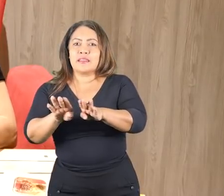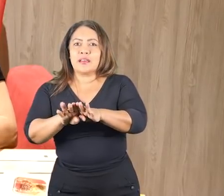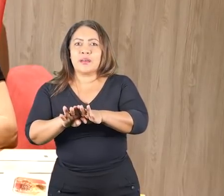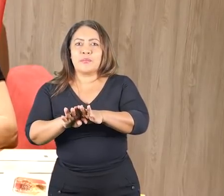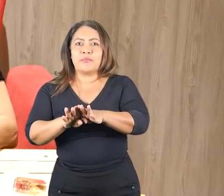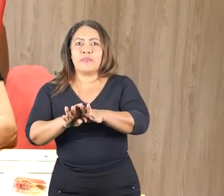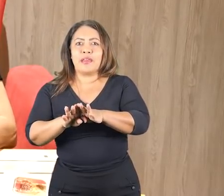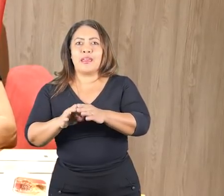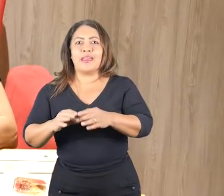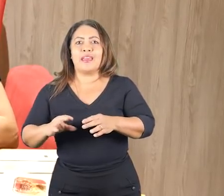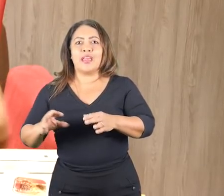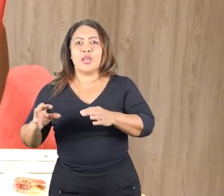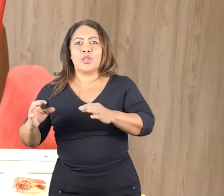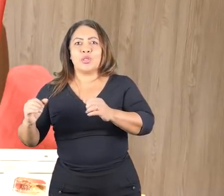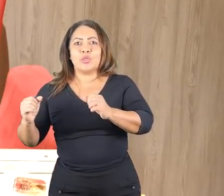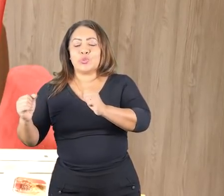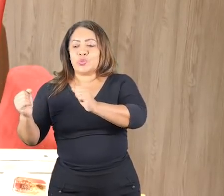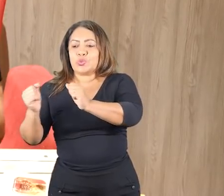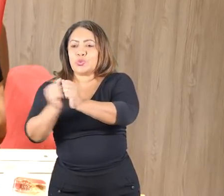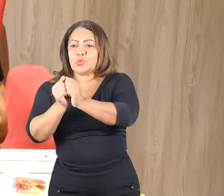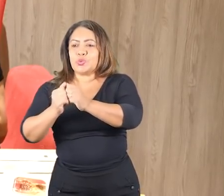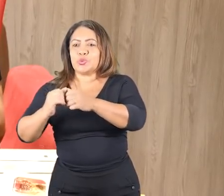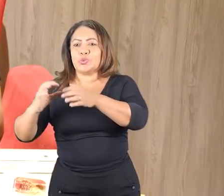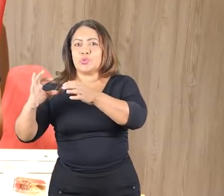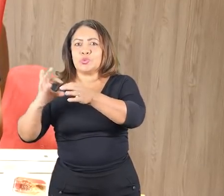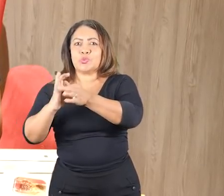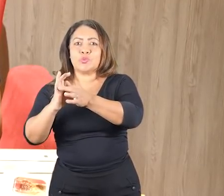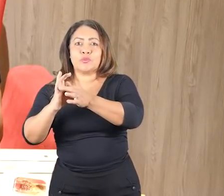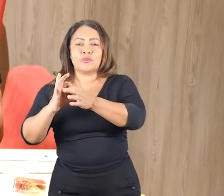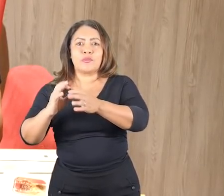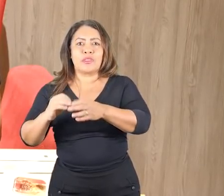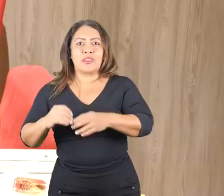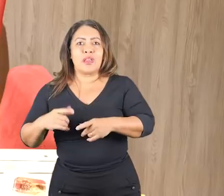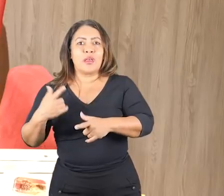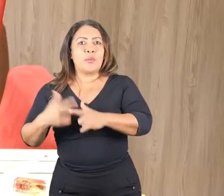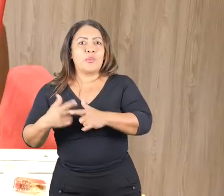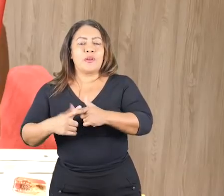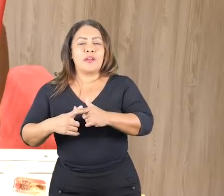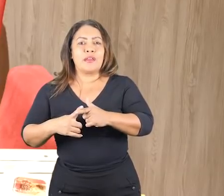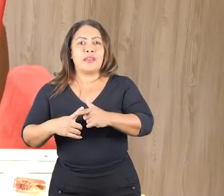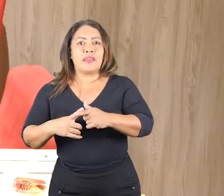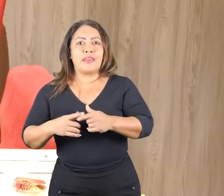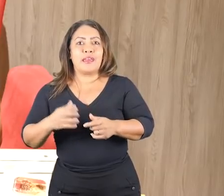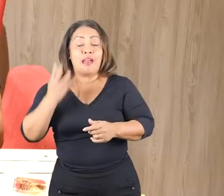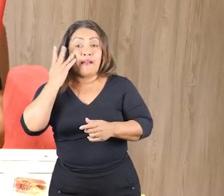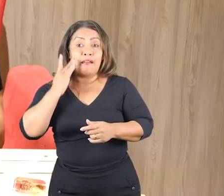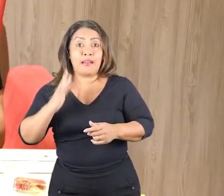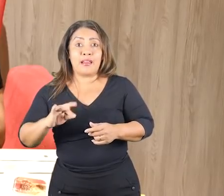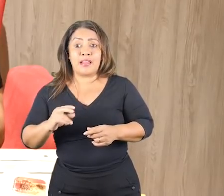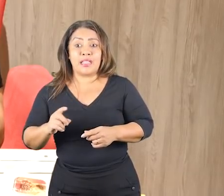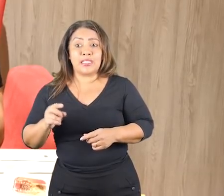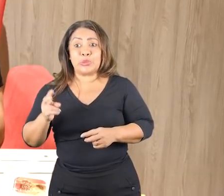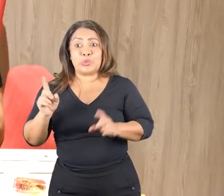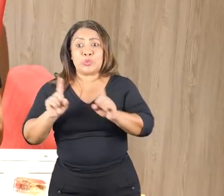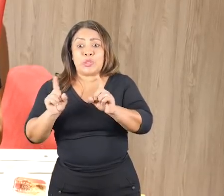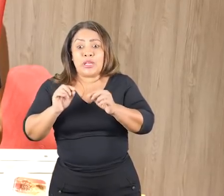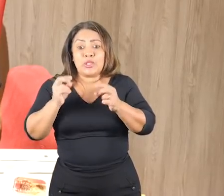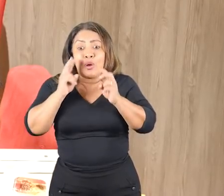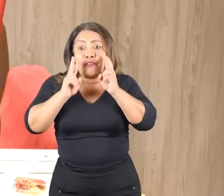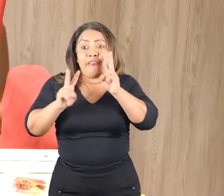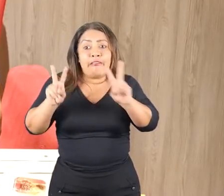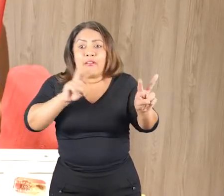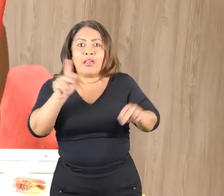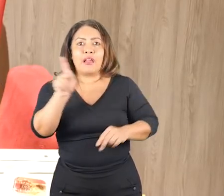são encontros para manter o sentimento de pertencimento de uma turma, porque às vezes a criança não quer ver só a professora, ela